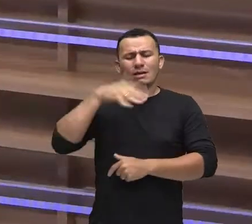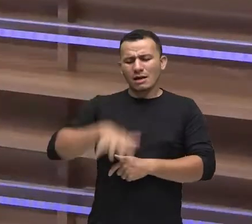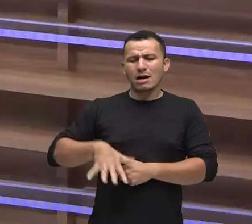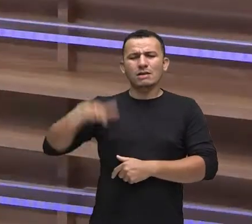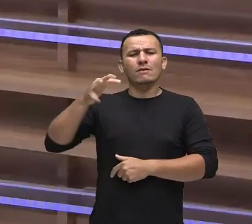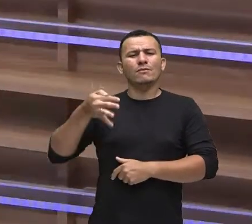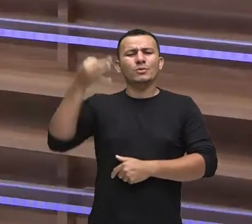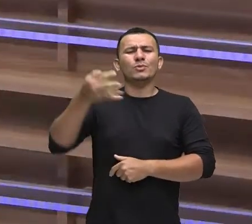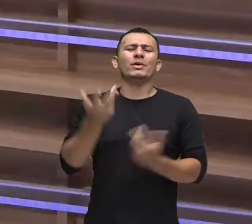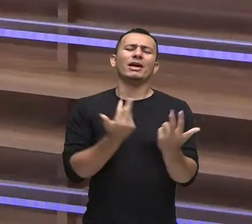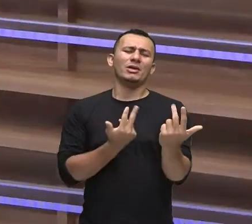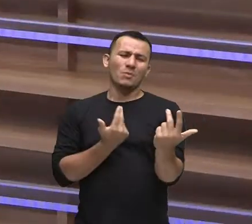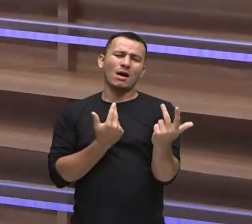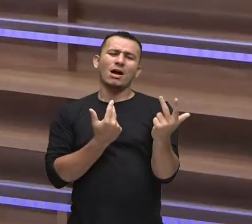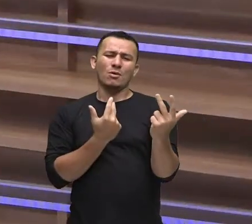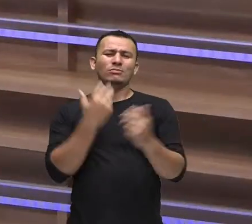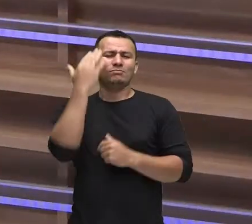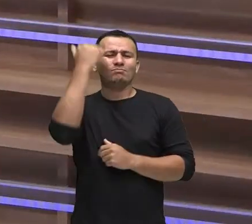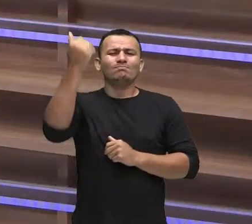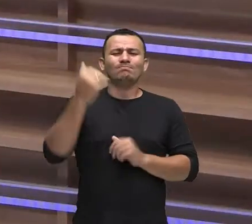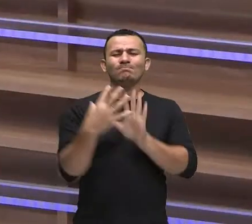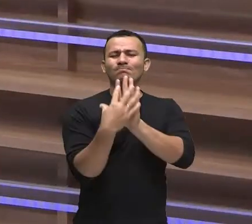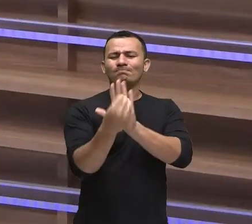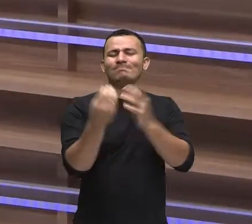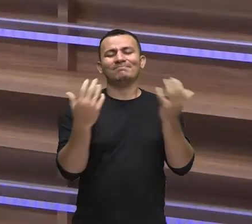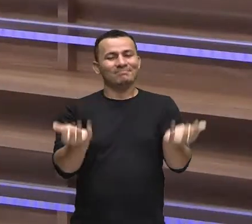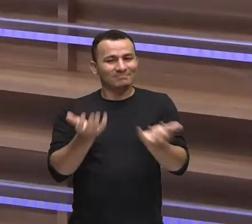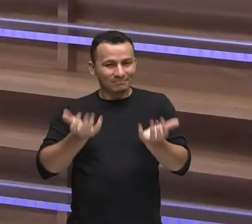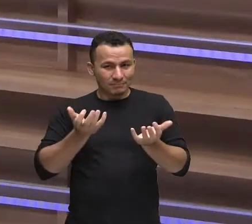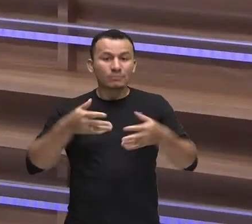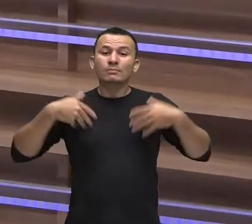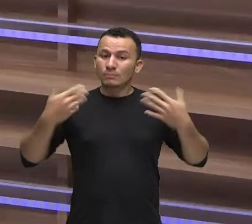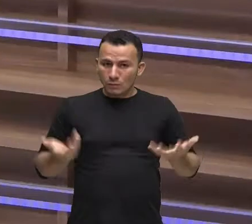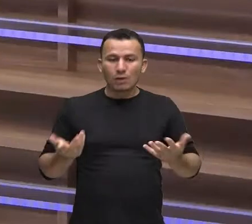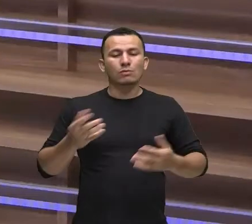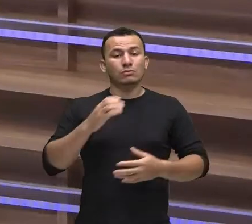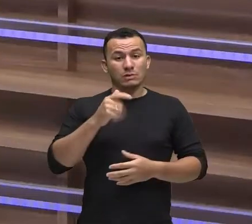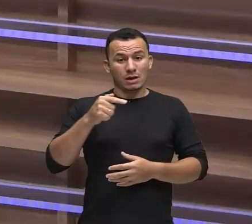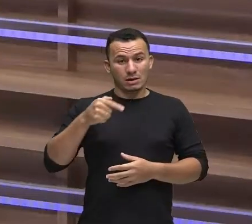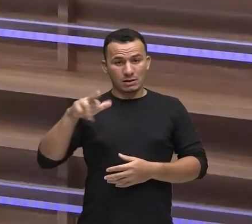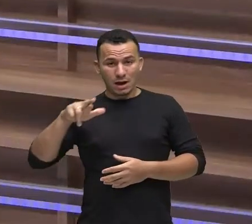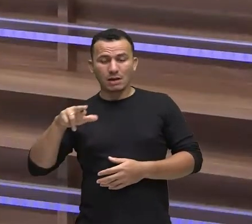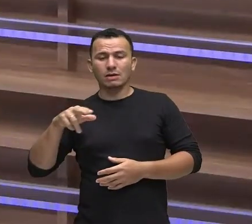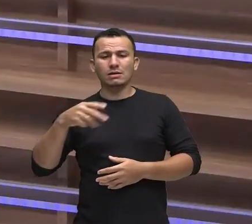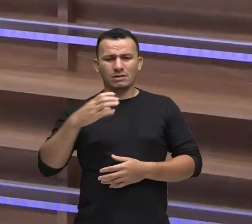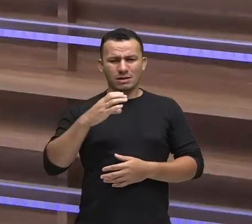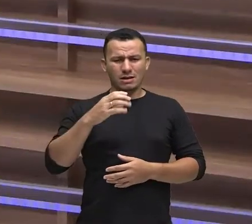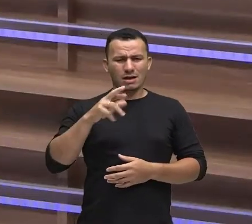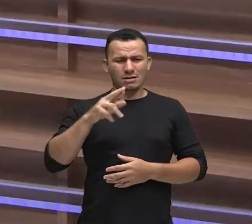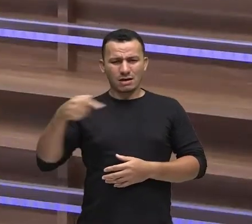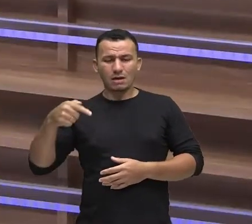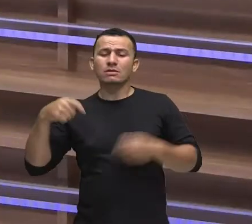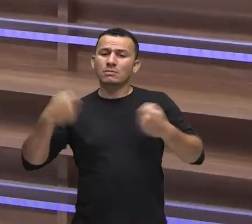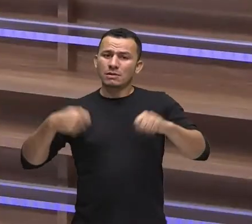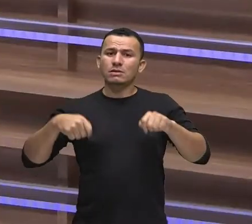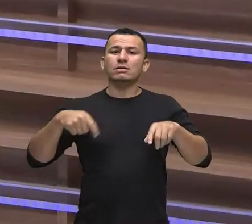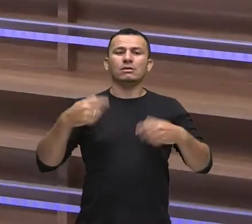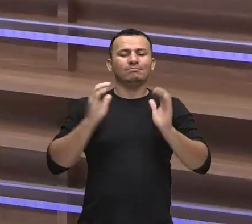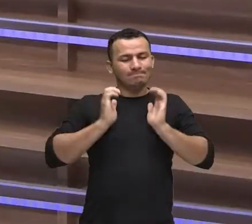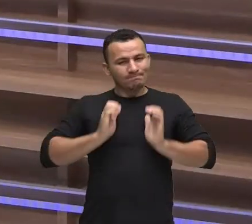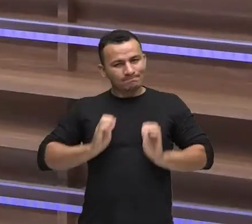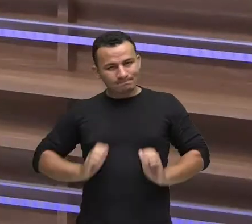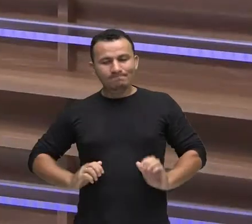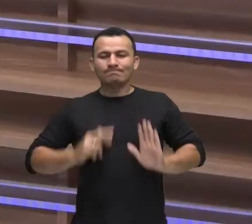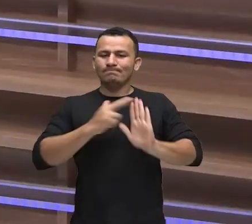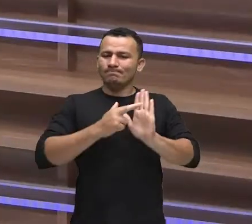quer ser como ele, né? Então, demonstra a importância de adotar a postura